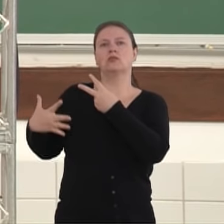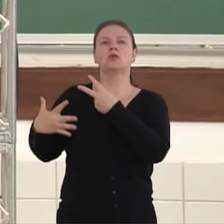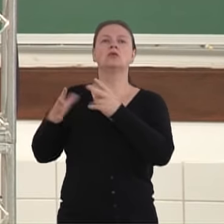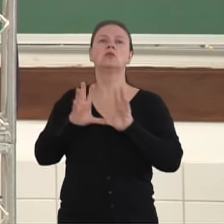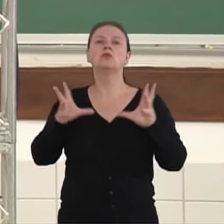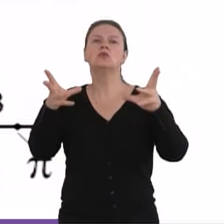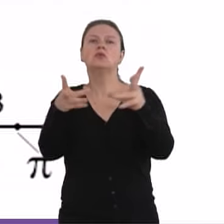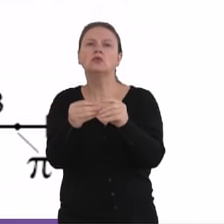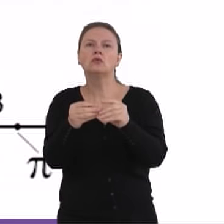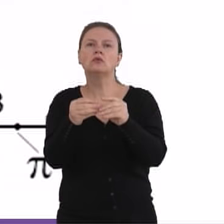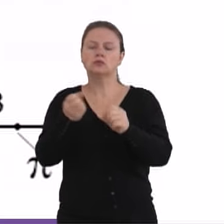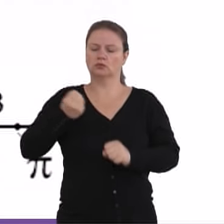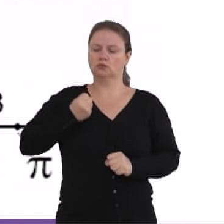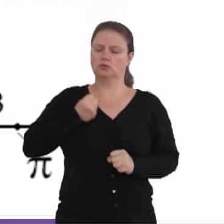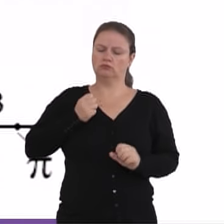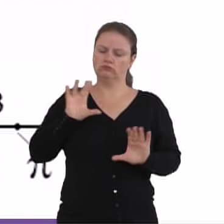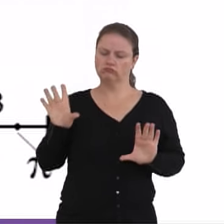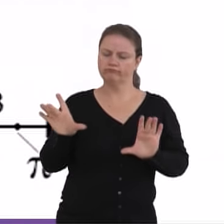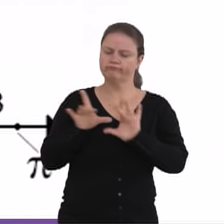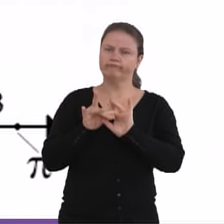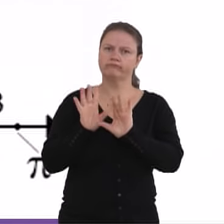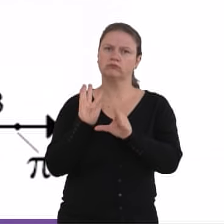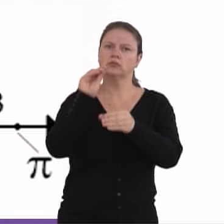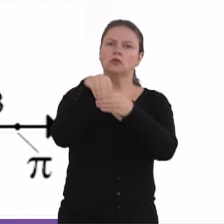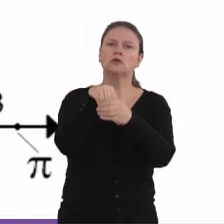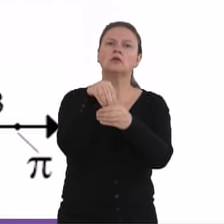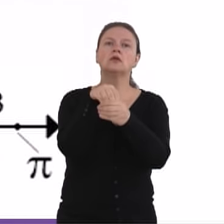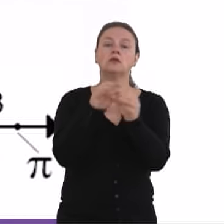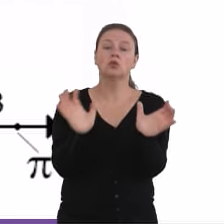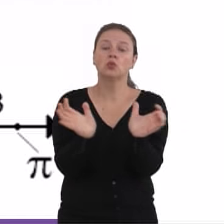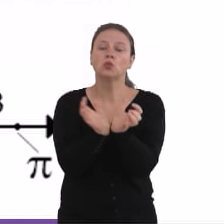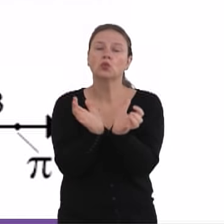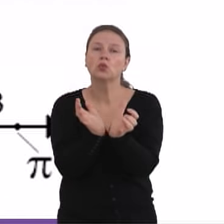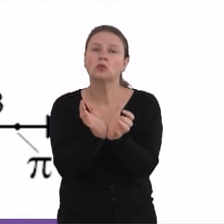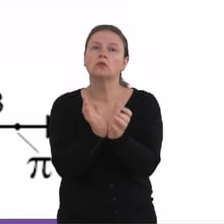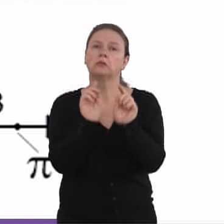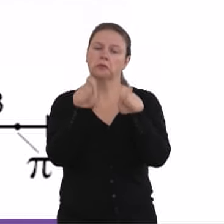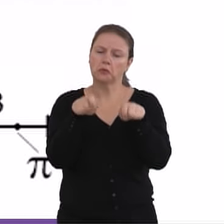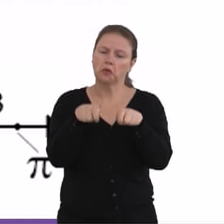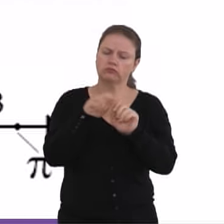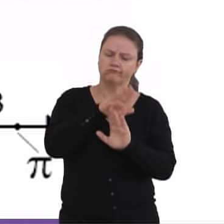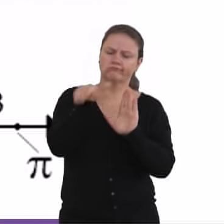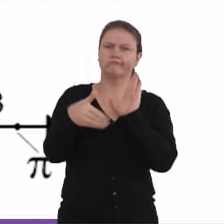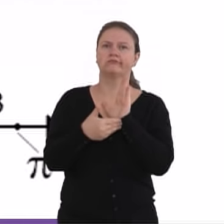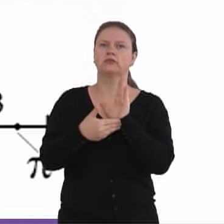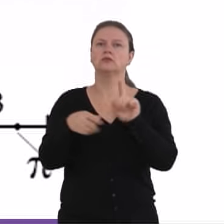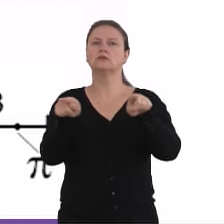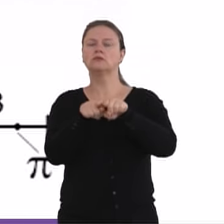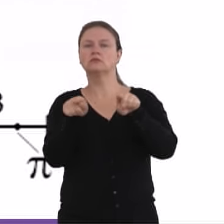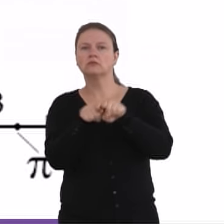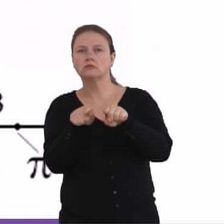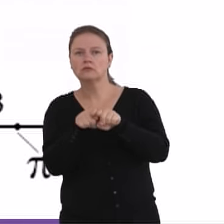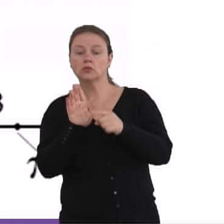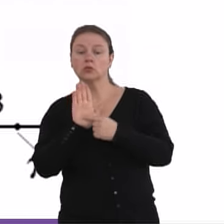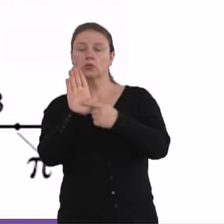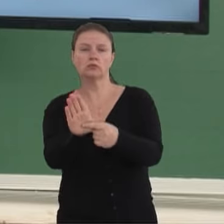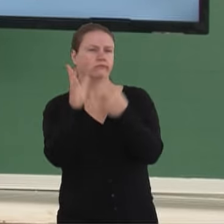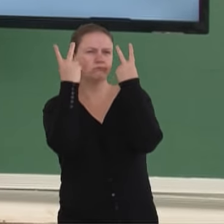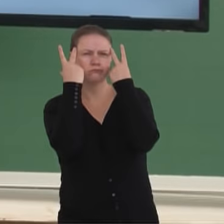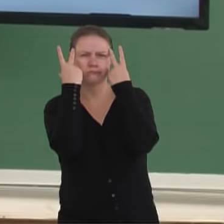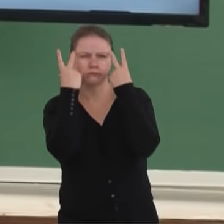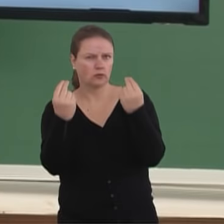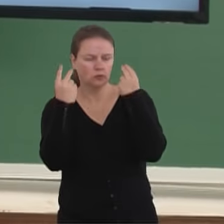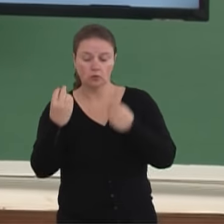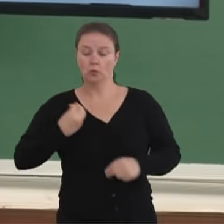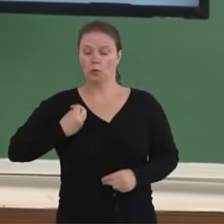elementos que fazem parte do conjunto dos números reais. Eu posso representar os inteiros, eu posso representar os números naturais,